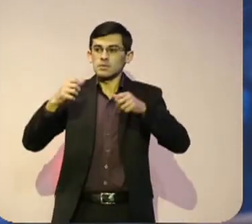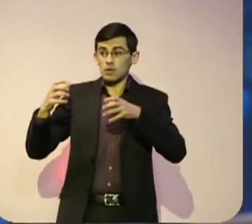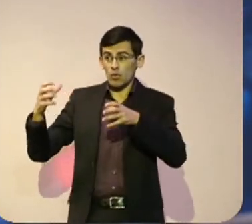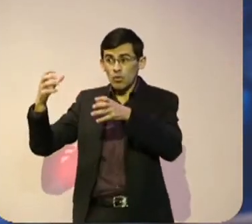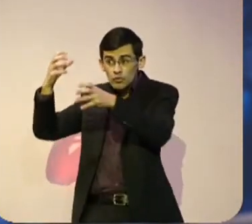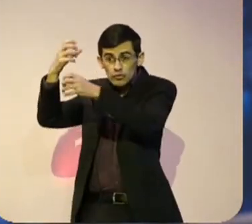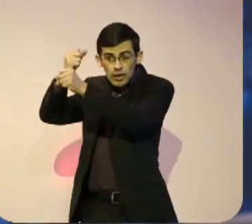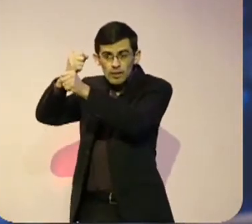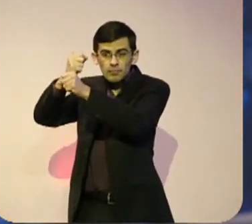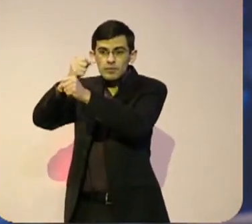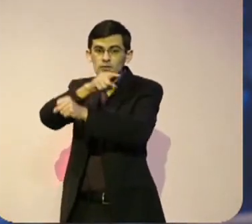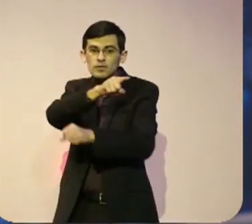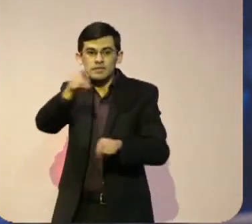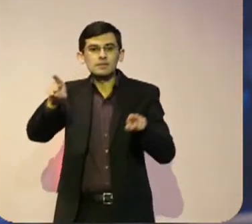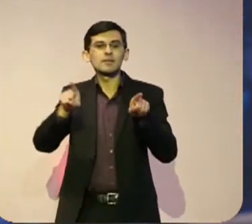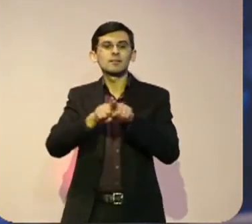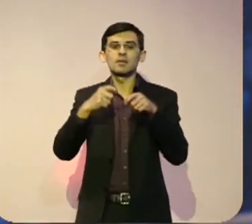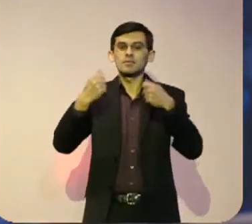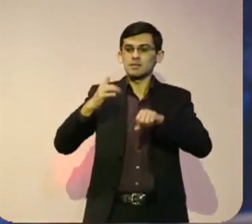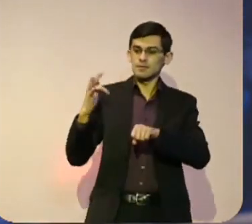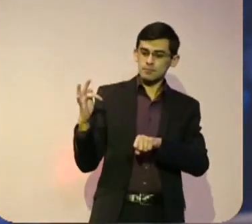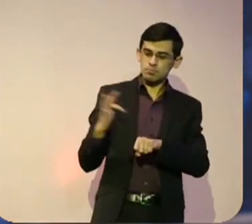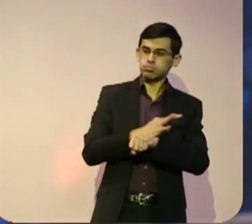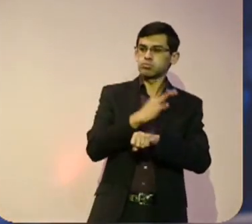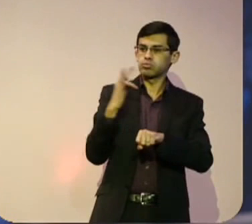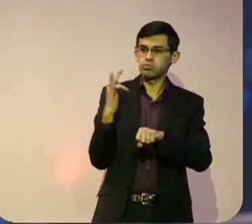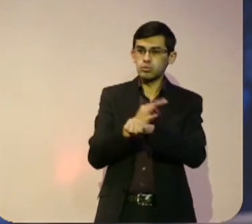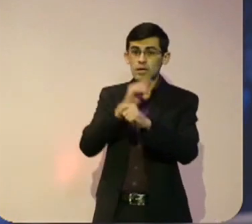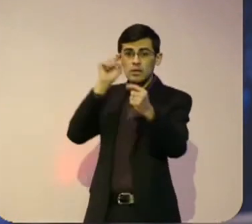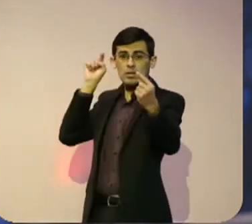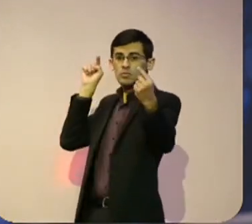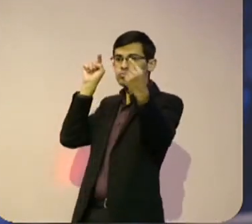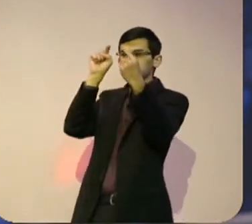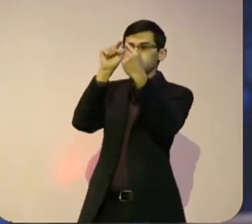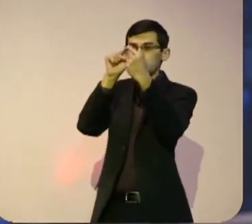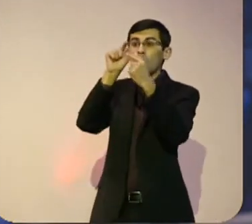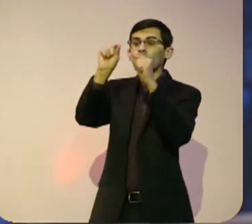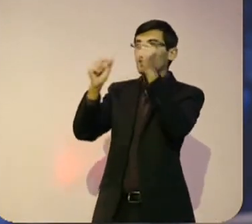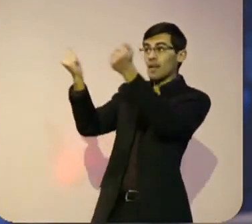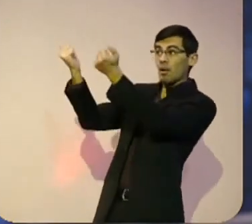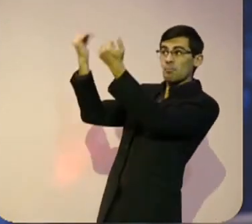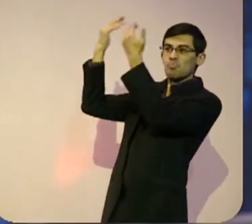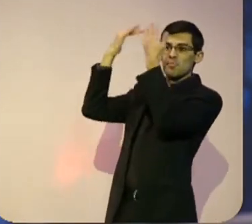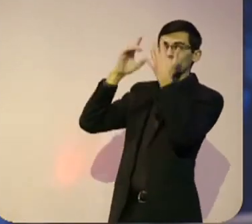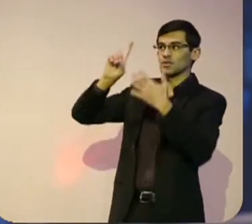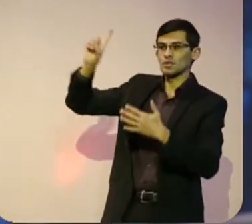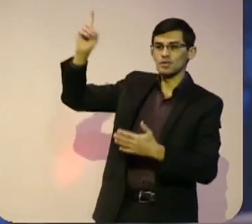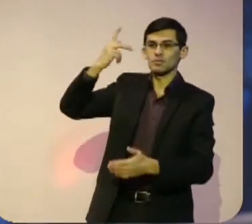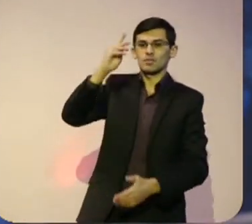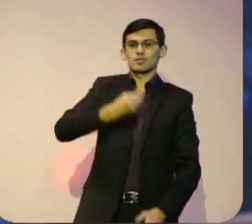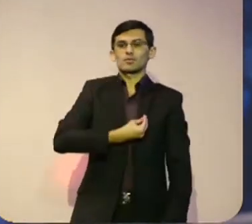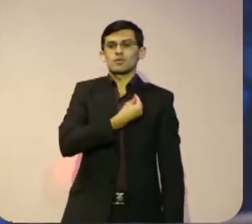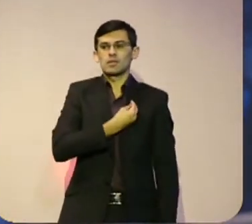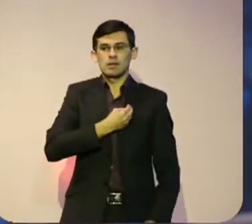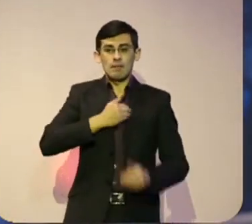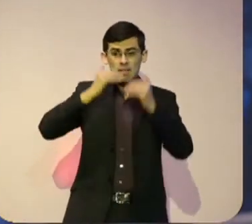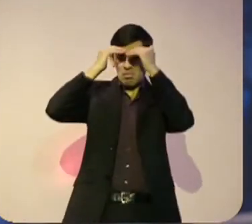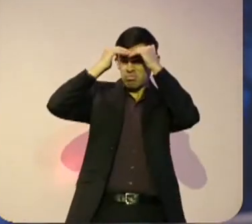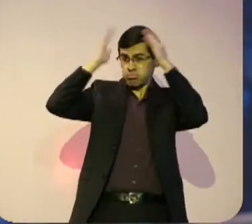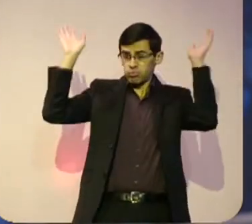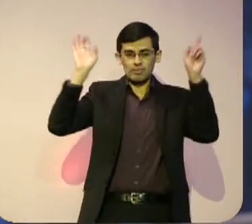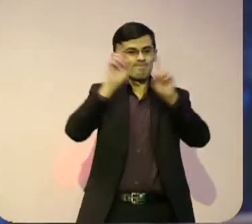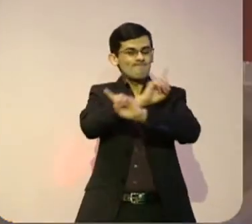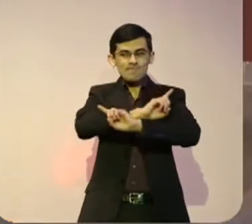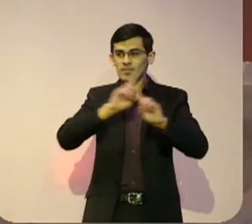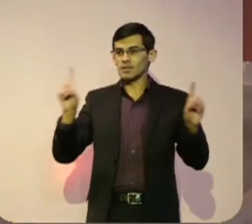Senhor, persevera rumo ao alvo da bênção de Deus para a tua vida. Não desista no